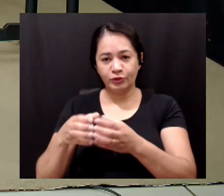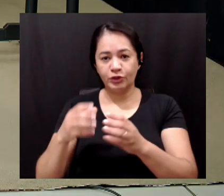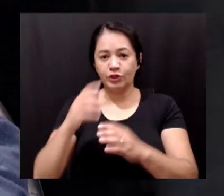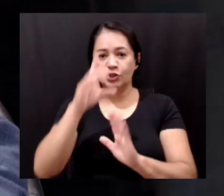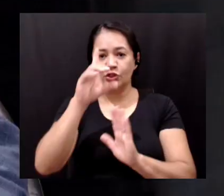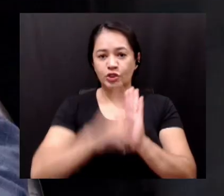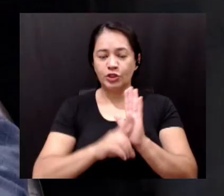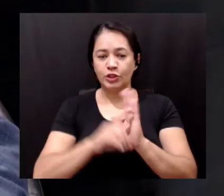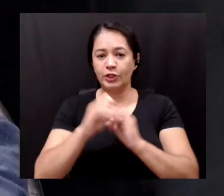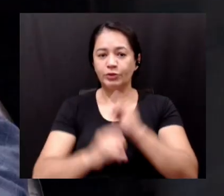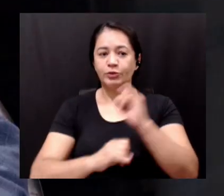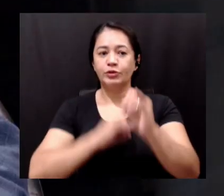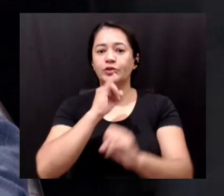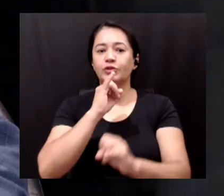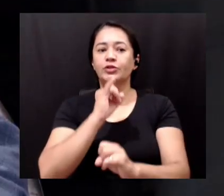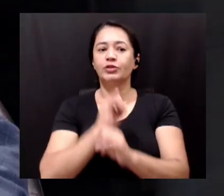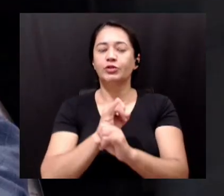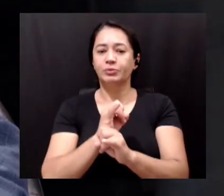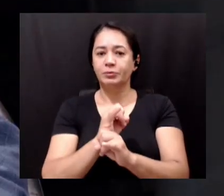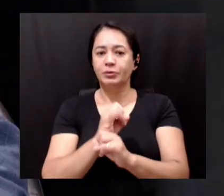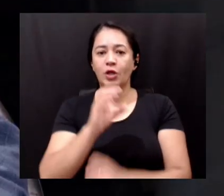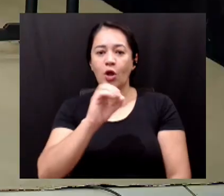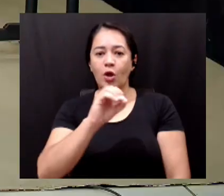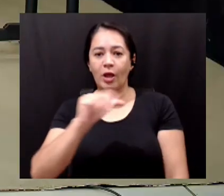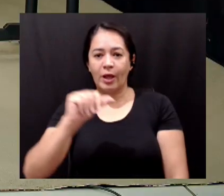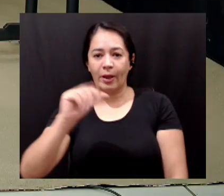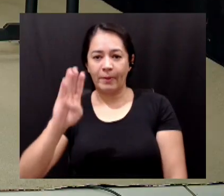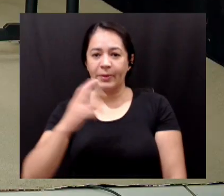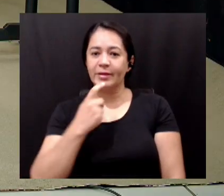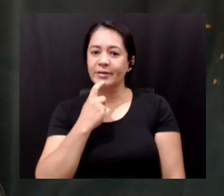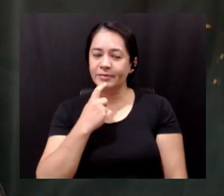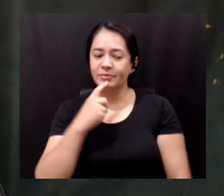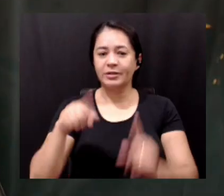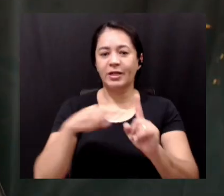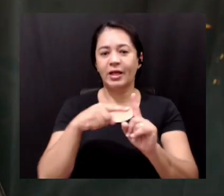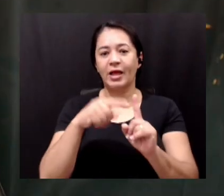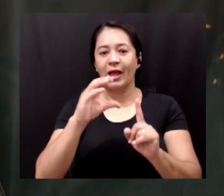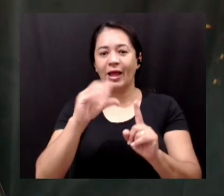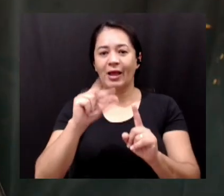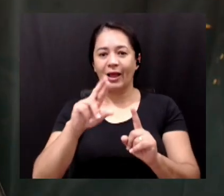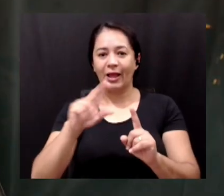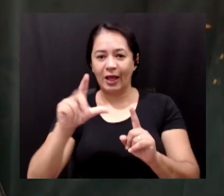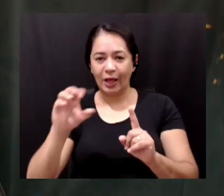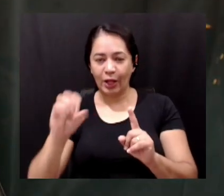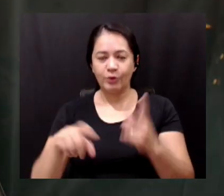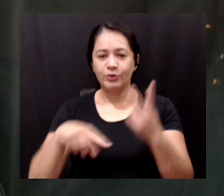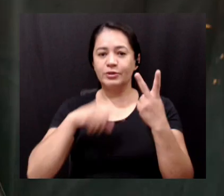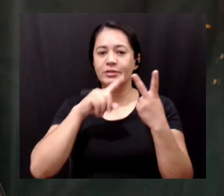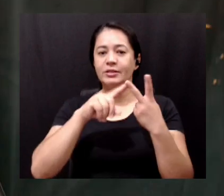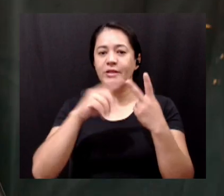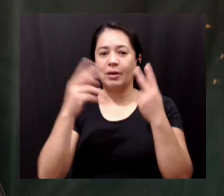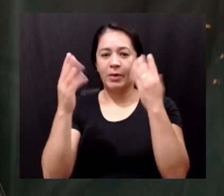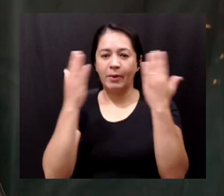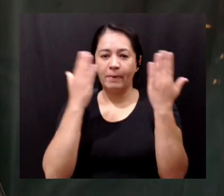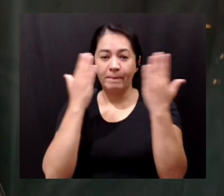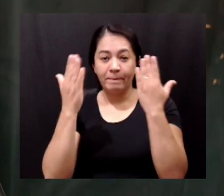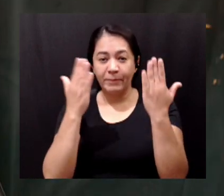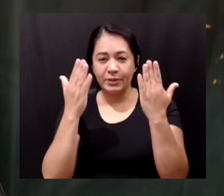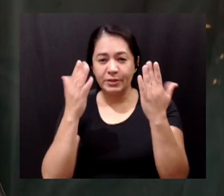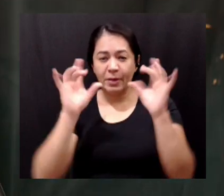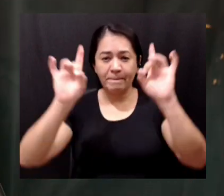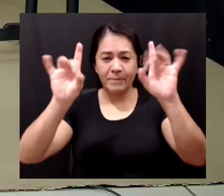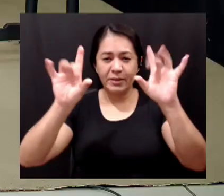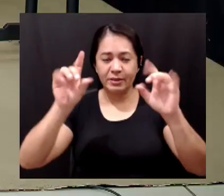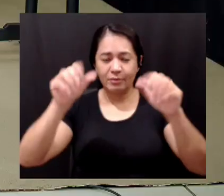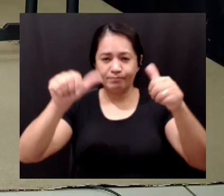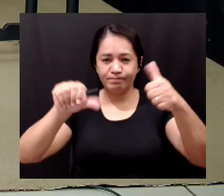Dr. Carlos Alberto Casanova, e também nós temos o nosso psicólogo, especialista em análise comportamental, o